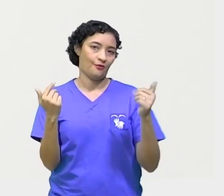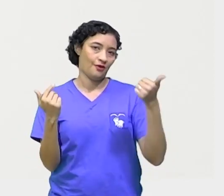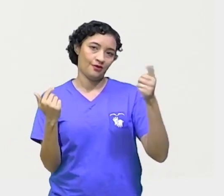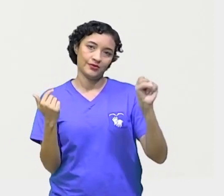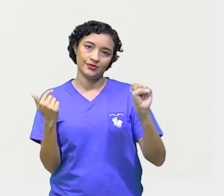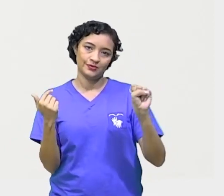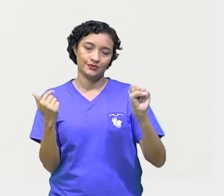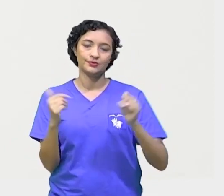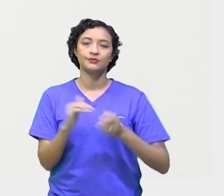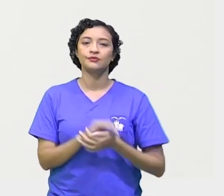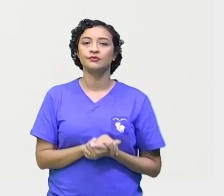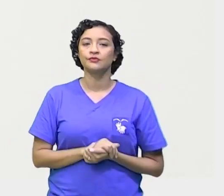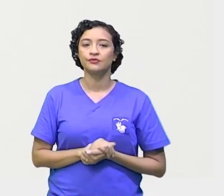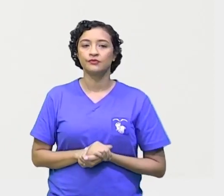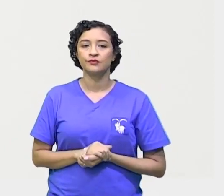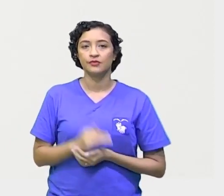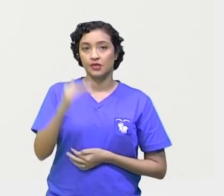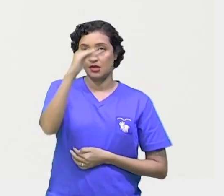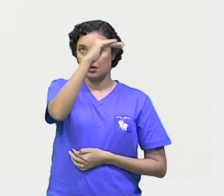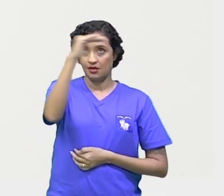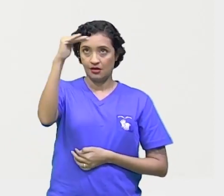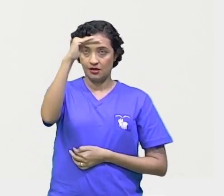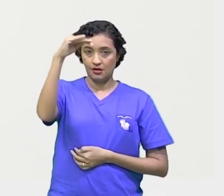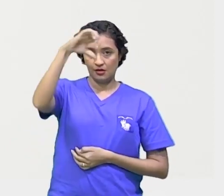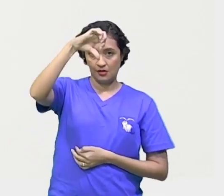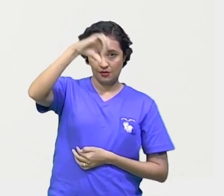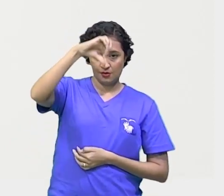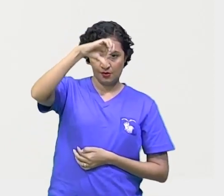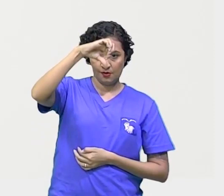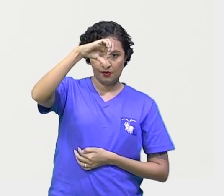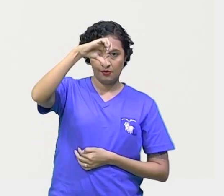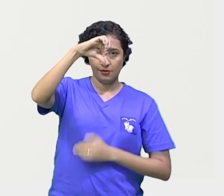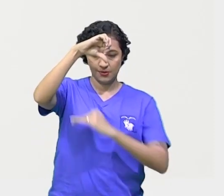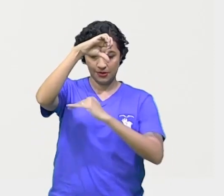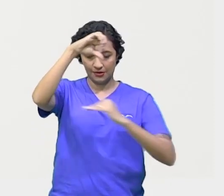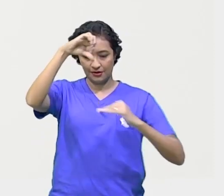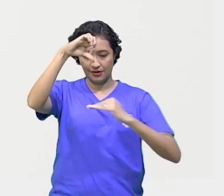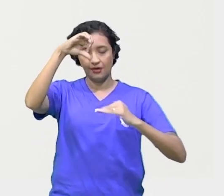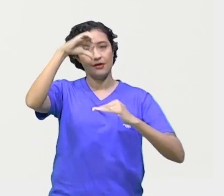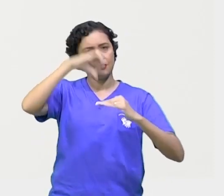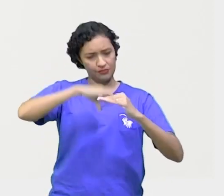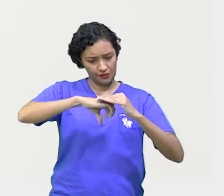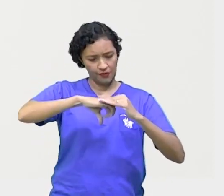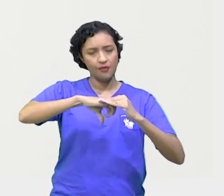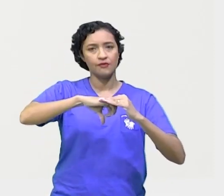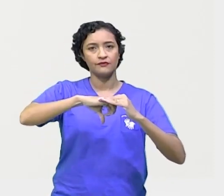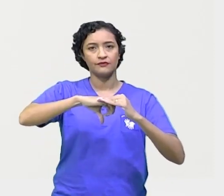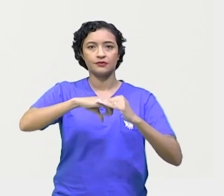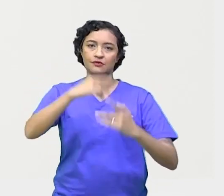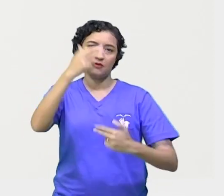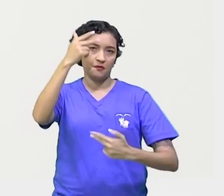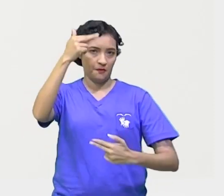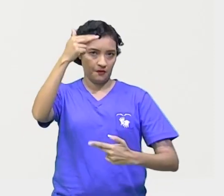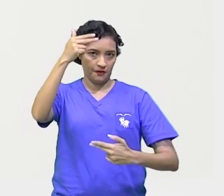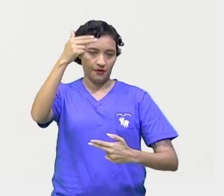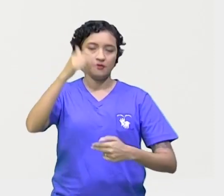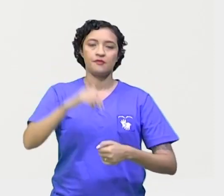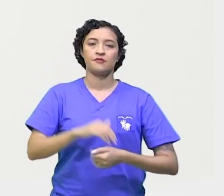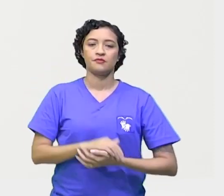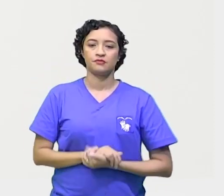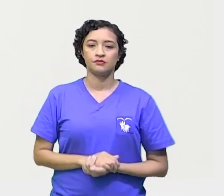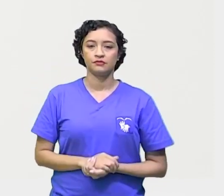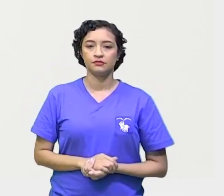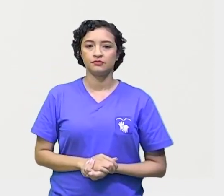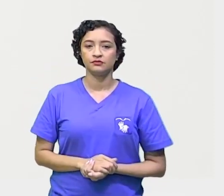que é o lado oposto mesma coisa se aqui o cumprimento embaixo Vale 9 aqui em cima também nove